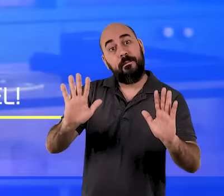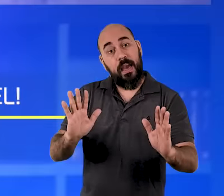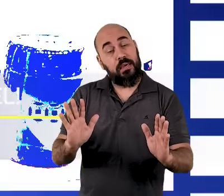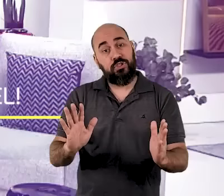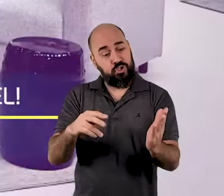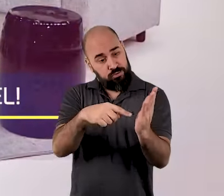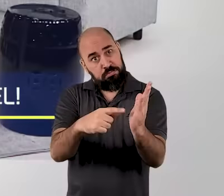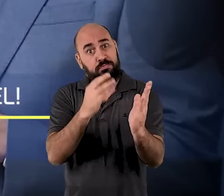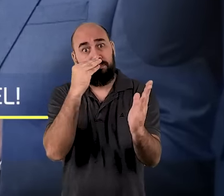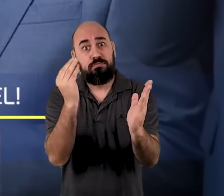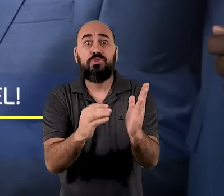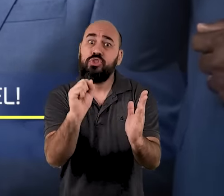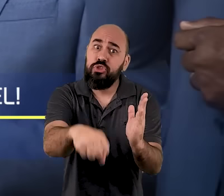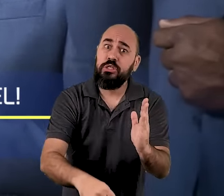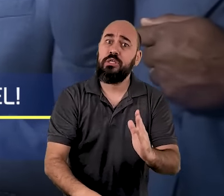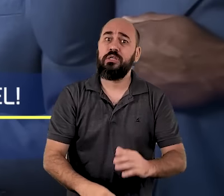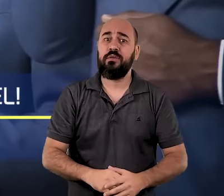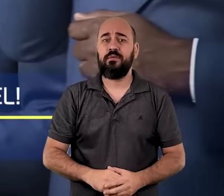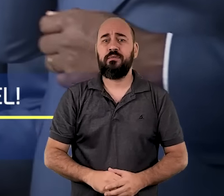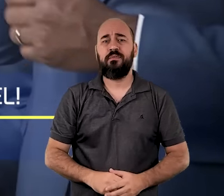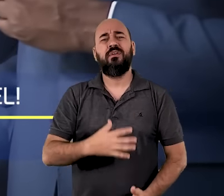Evangelho.